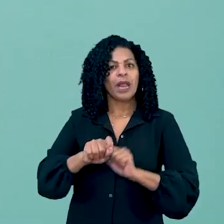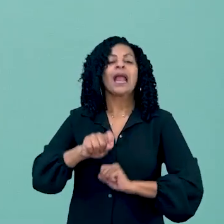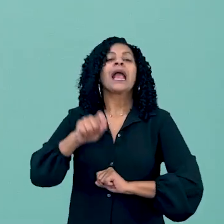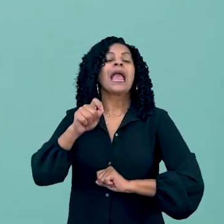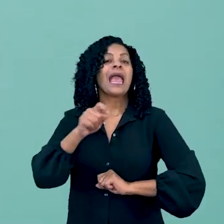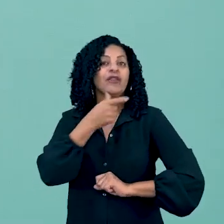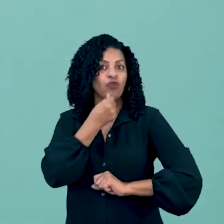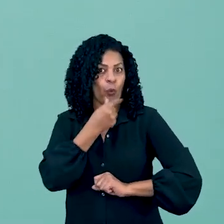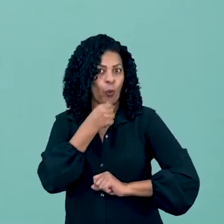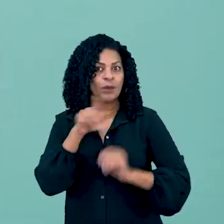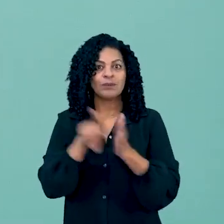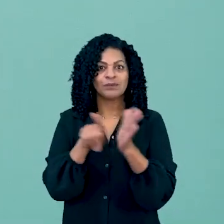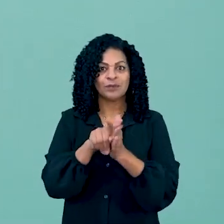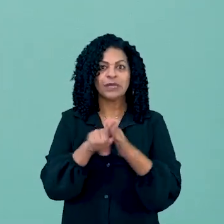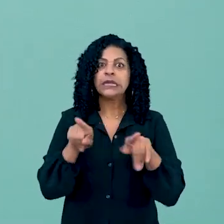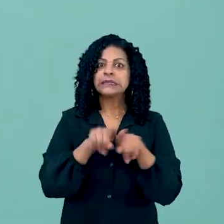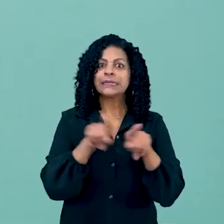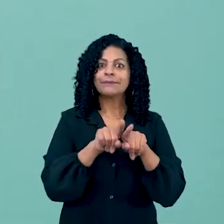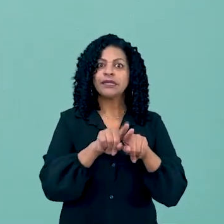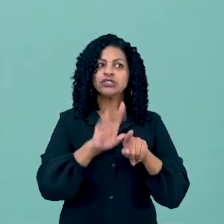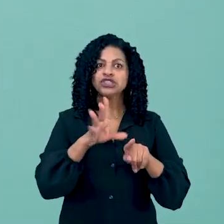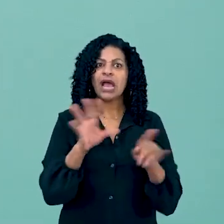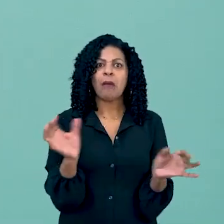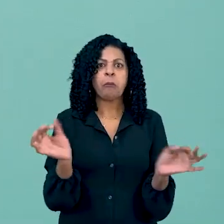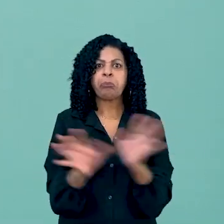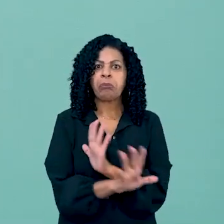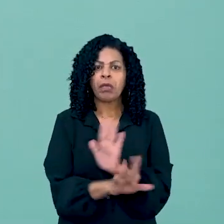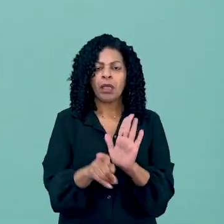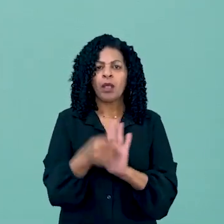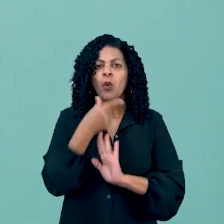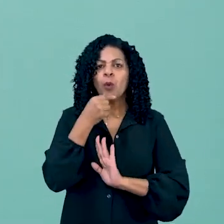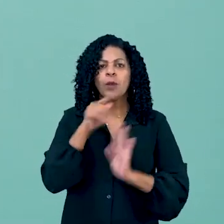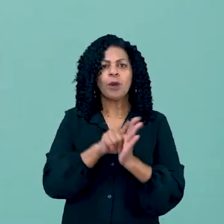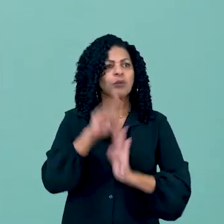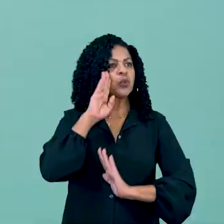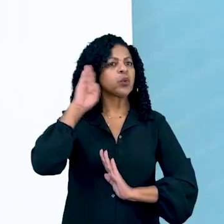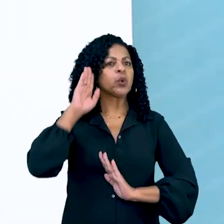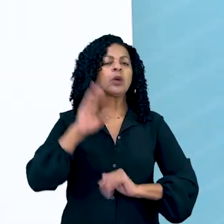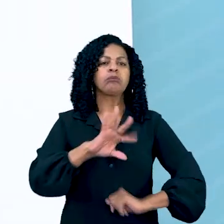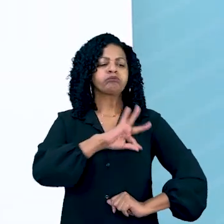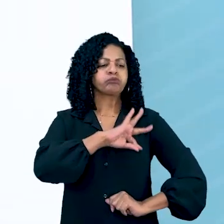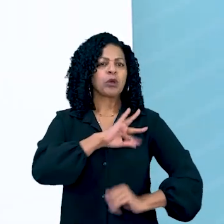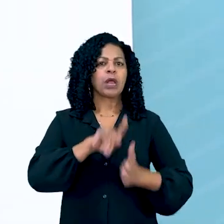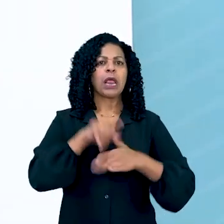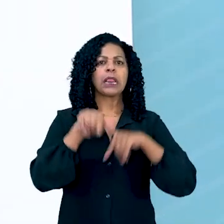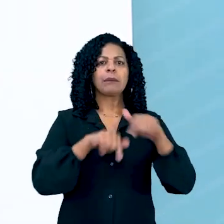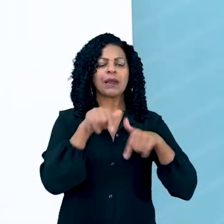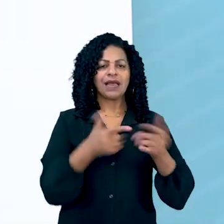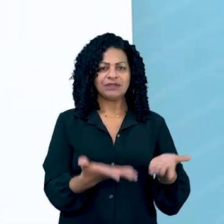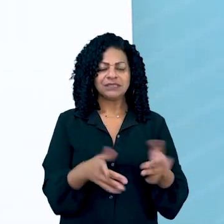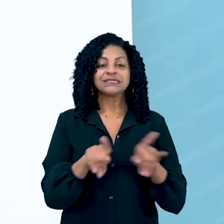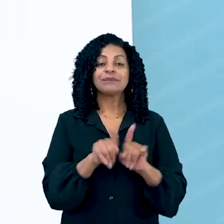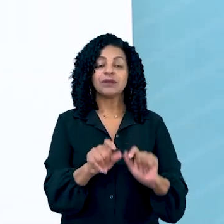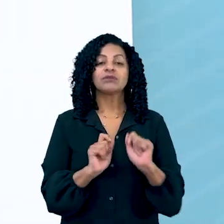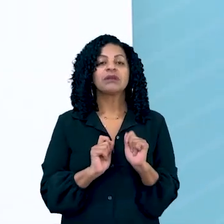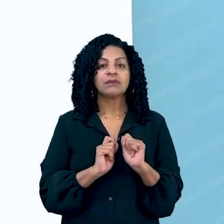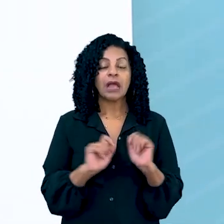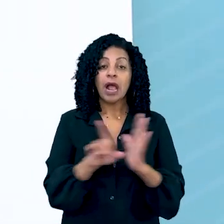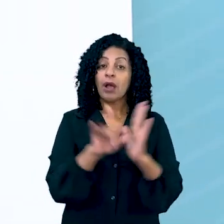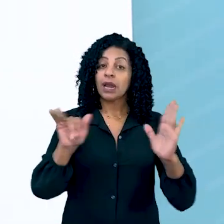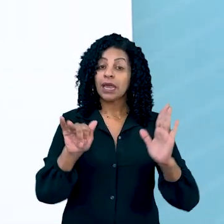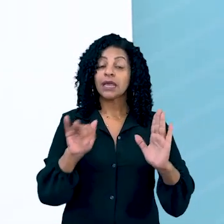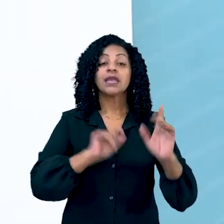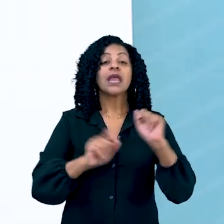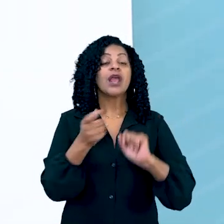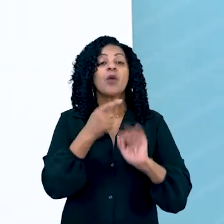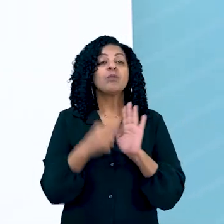vencido, uma empresa portuária deve indenizar ex-empregada que atuou como guarda. Além do equipamento de proteção individual inadequado,